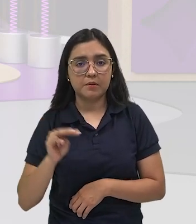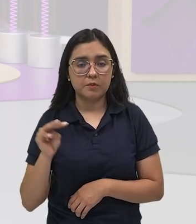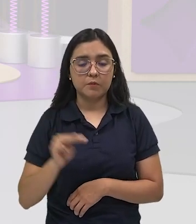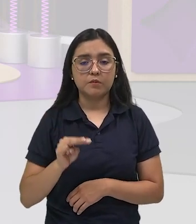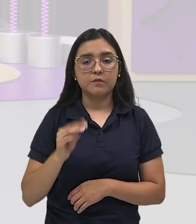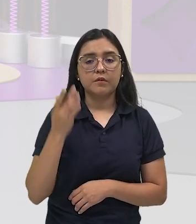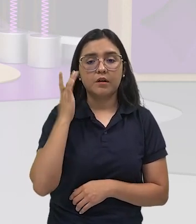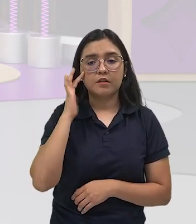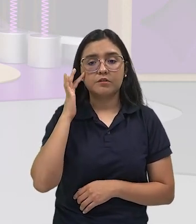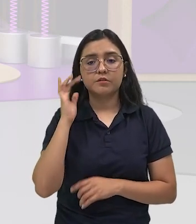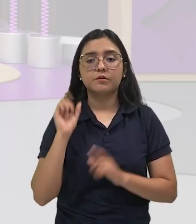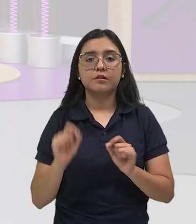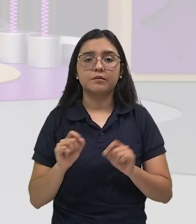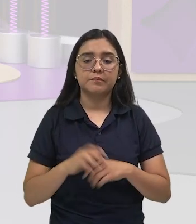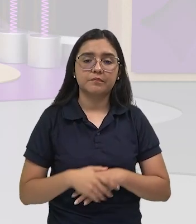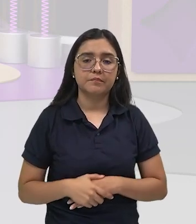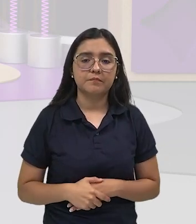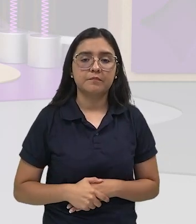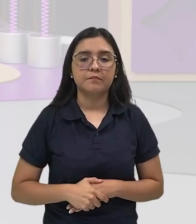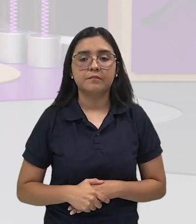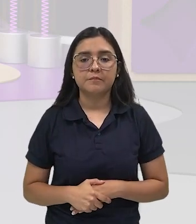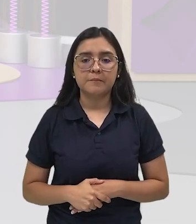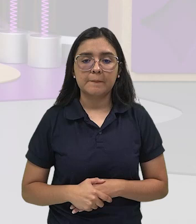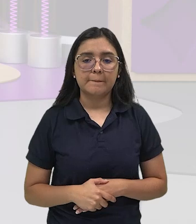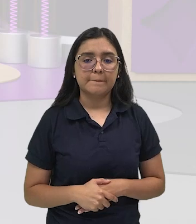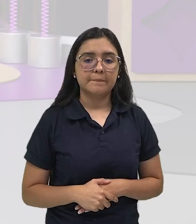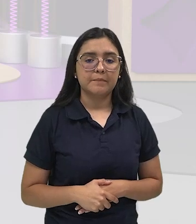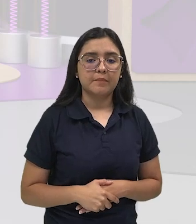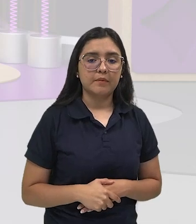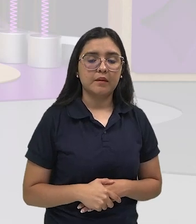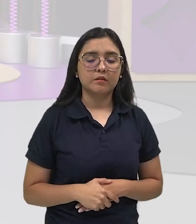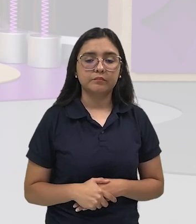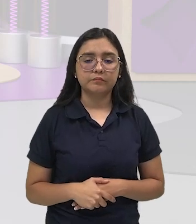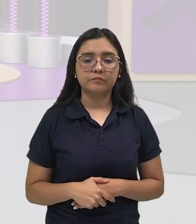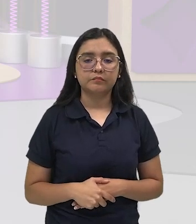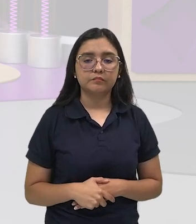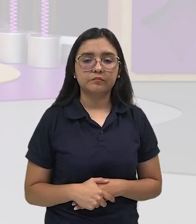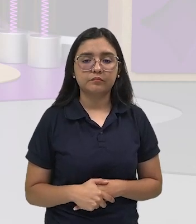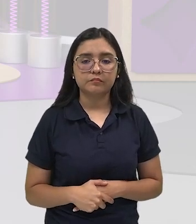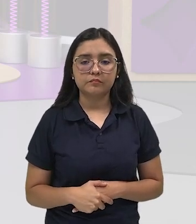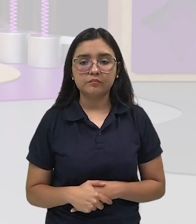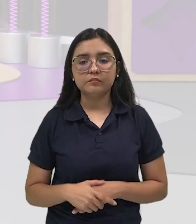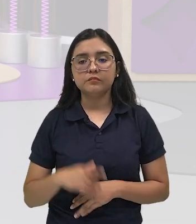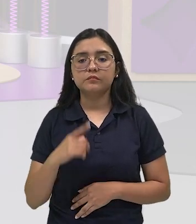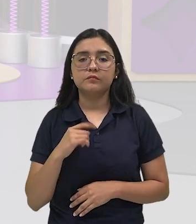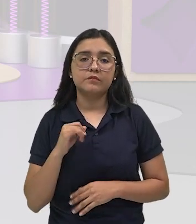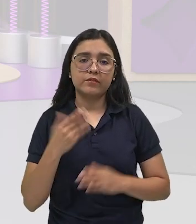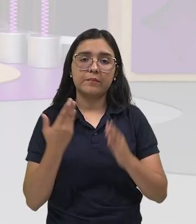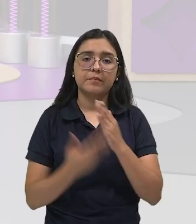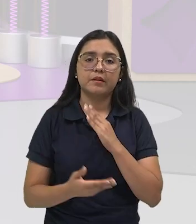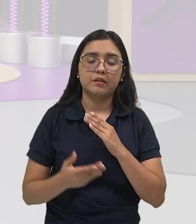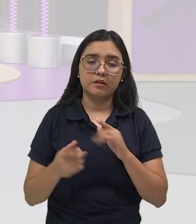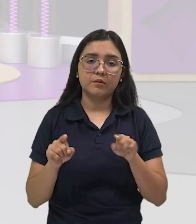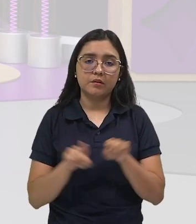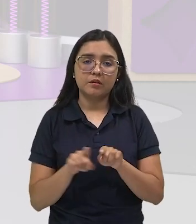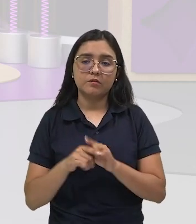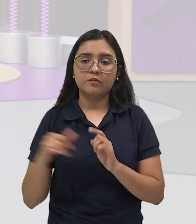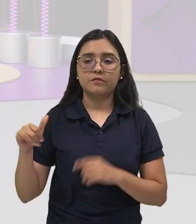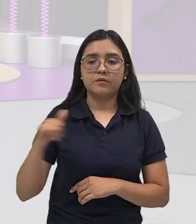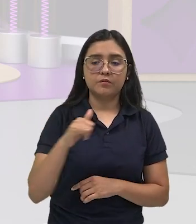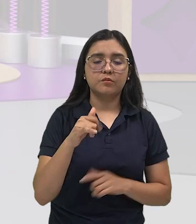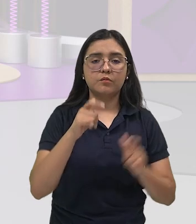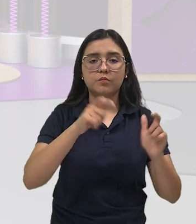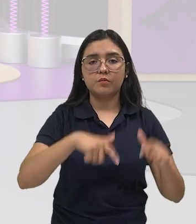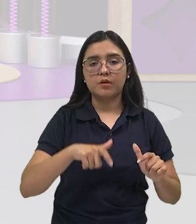você acha que vai acabar perdendo, digamos, já se você vai ter uma conexão, você vai acabar perdendo a conexão. Porque o que